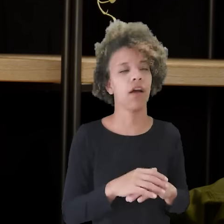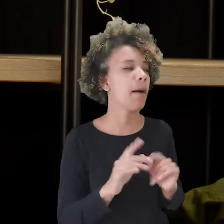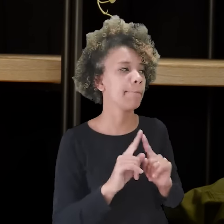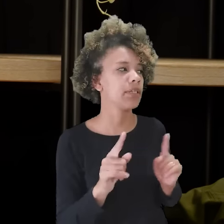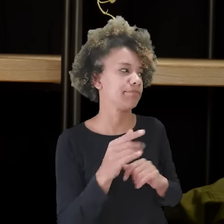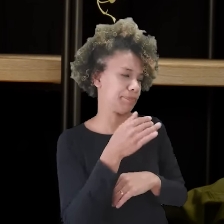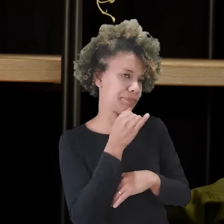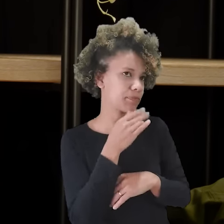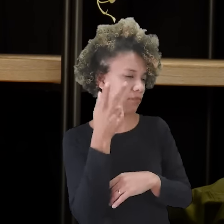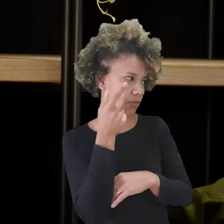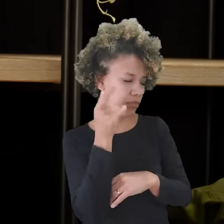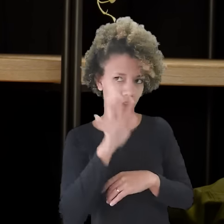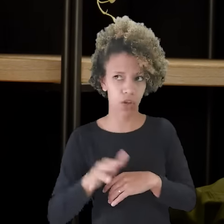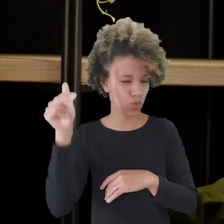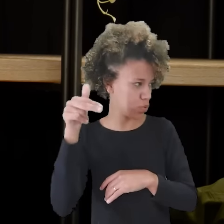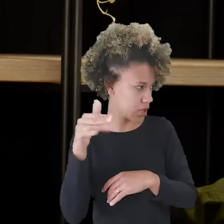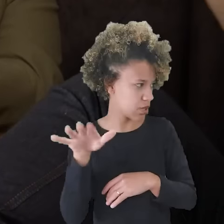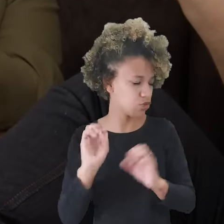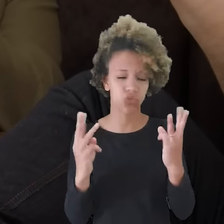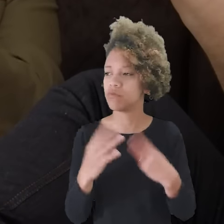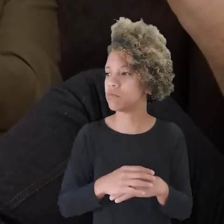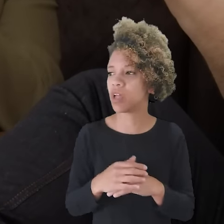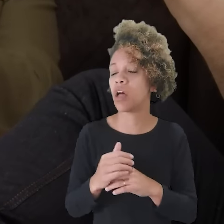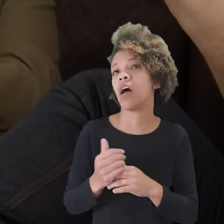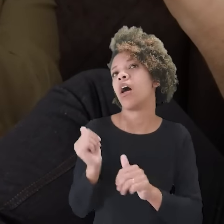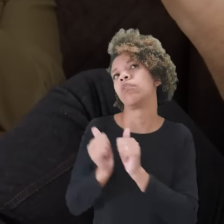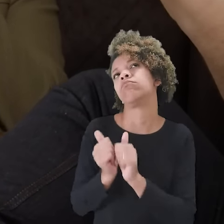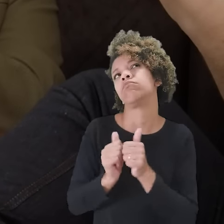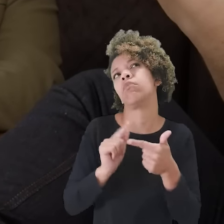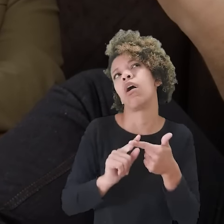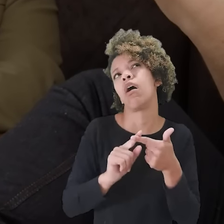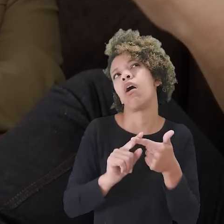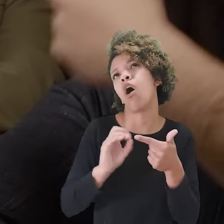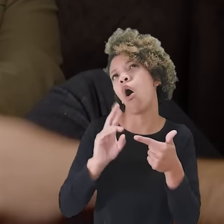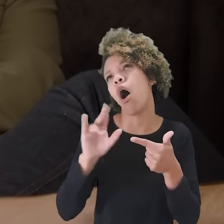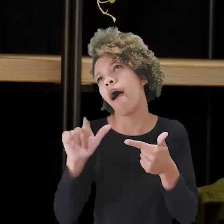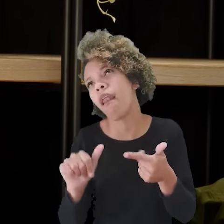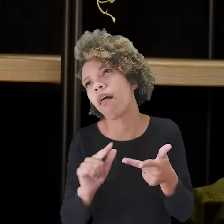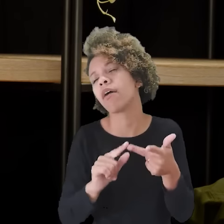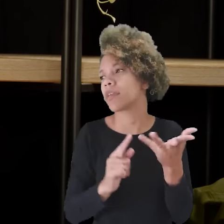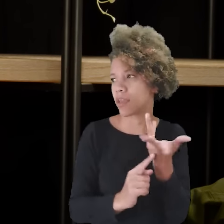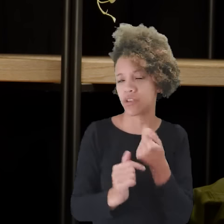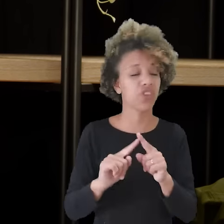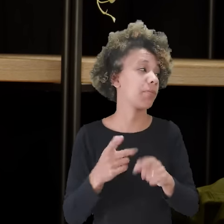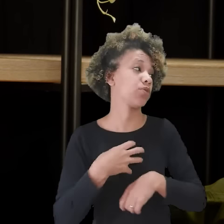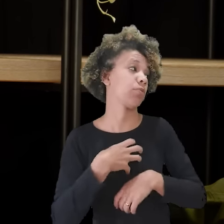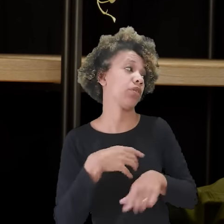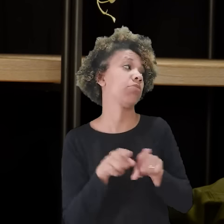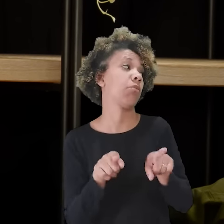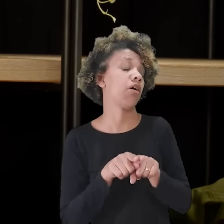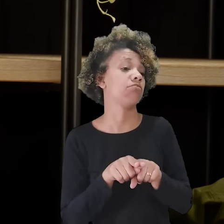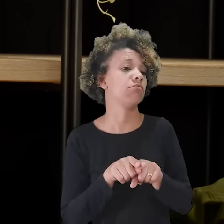o cara do Ceará eu conheço o Nordeste inteiro porque a gente faz show de futebol Orla e Arte basicamente é isso mas acho que no comportamento também